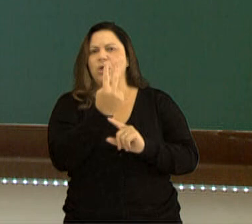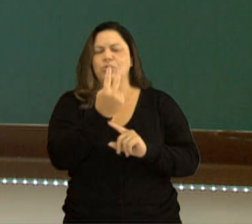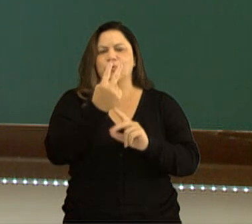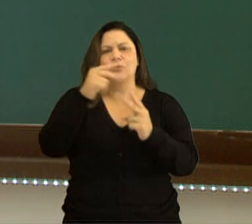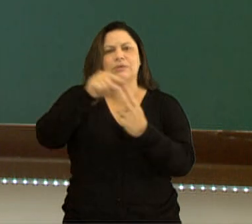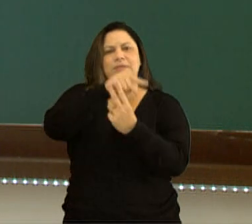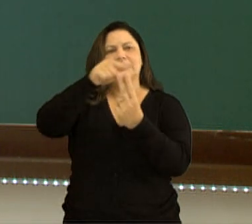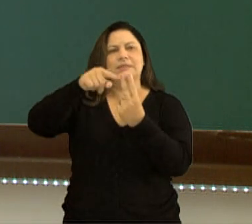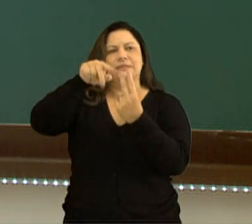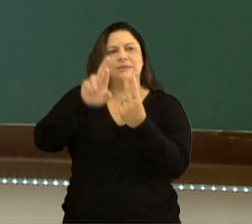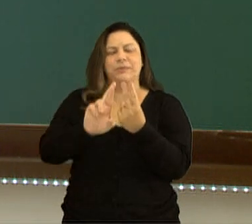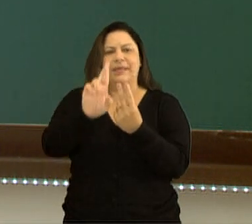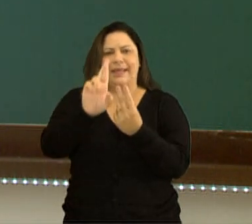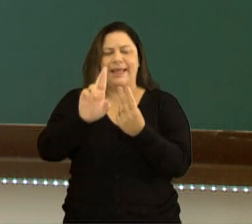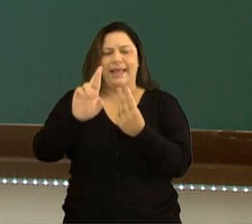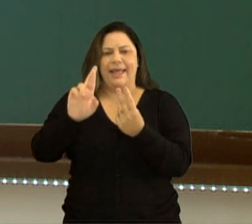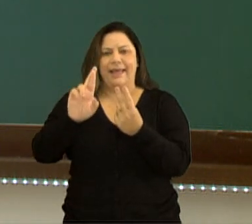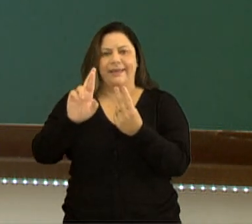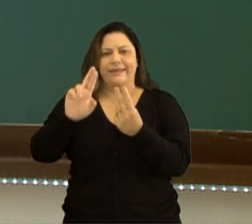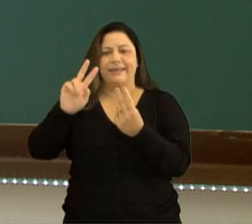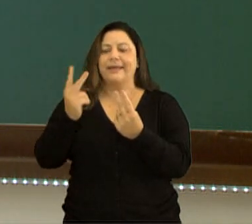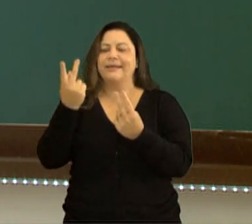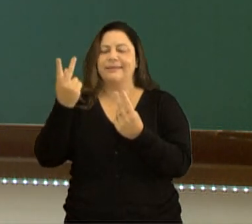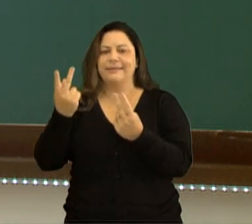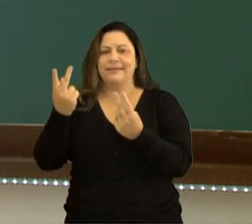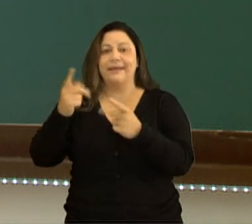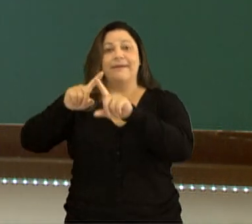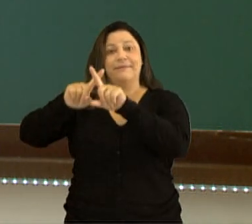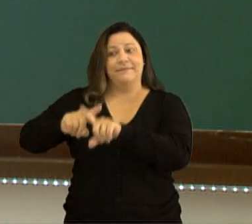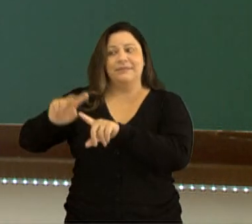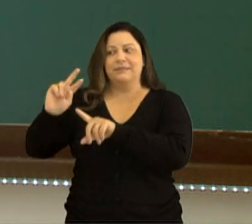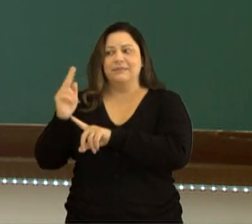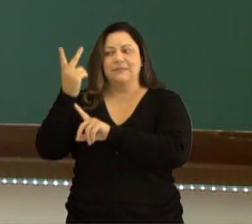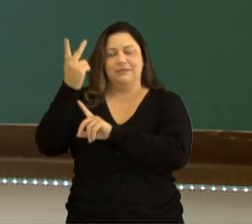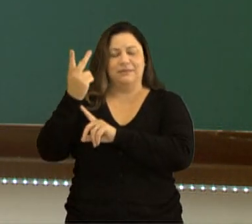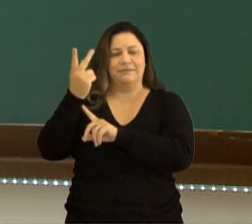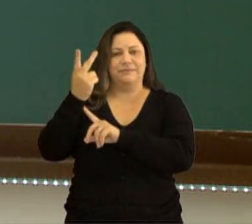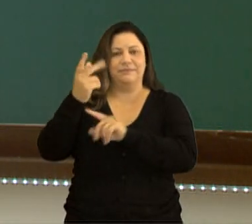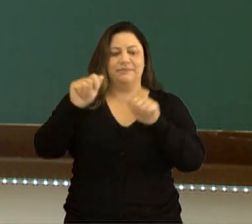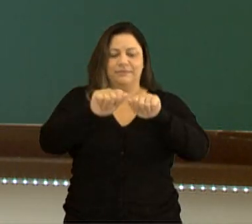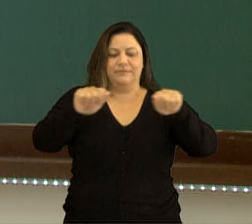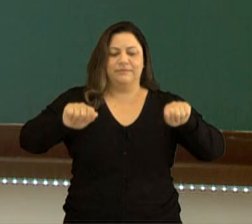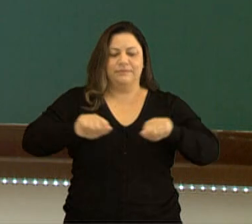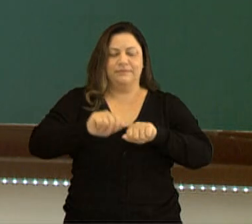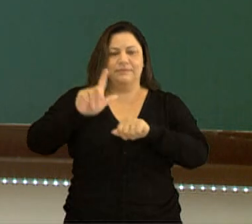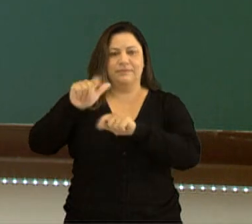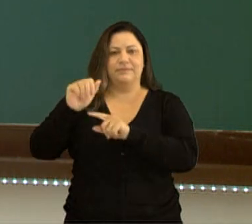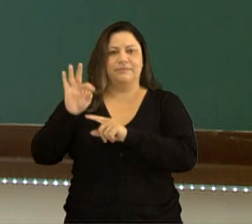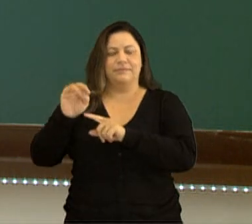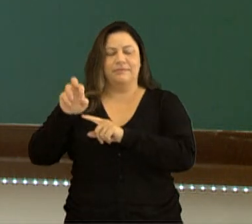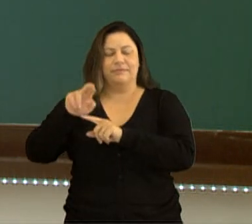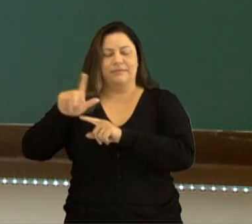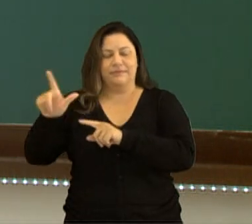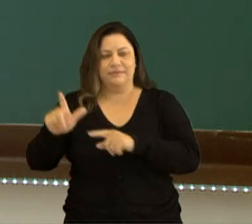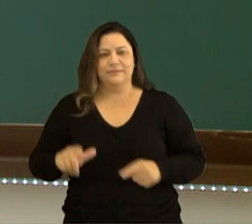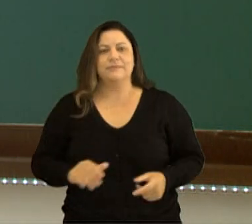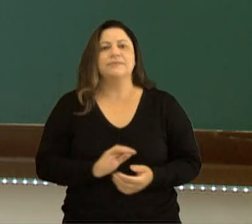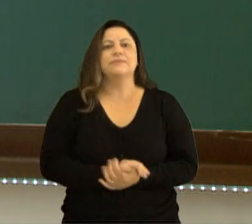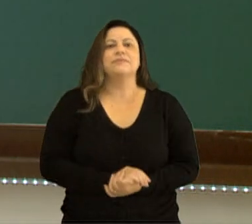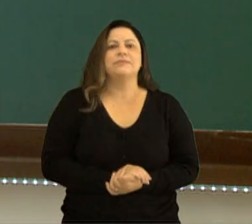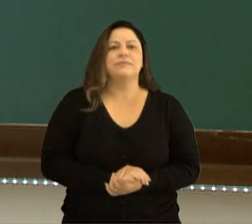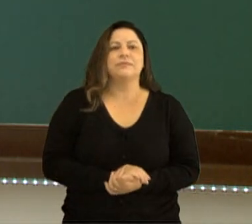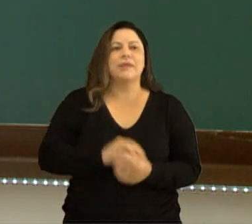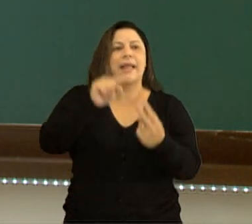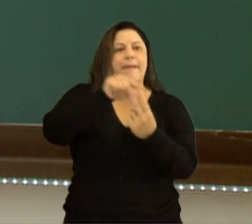2πr. Então, 2πr vezes a altura vai dar a nossa área lateral. E a área da base é o quê? πr